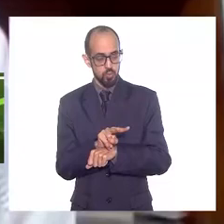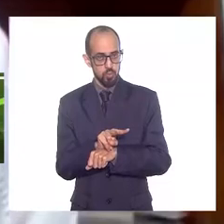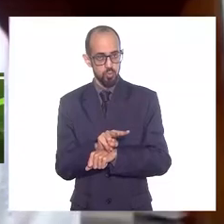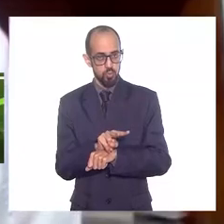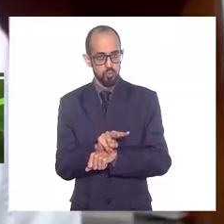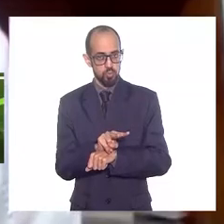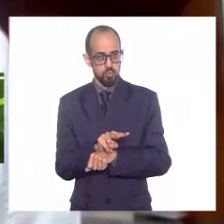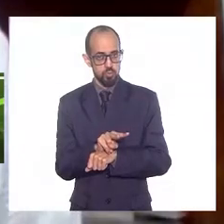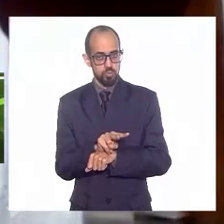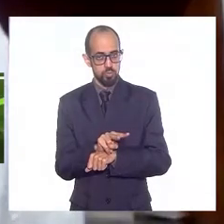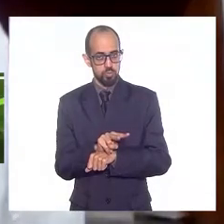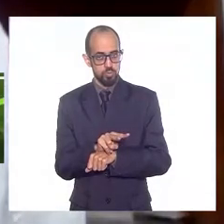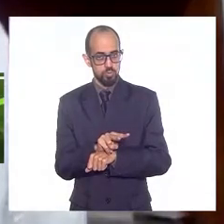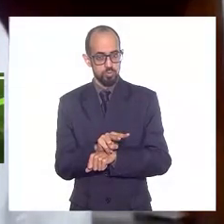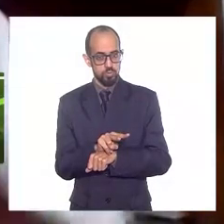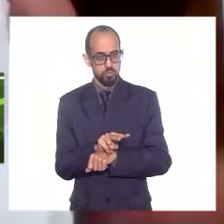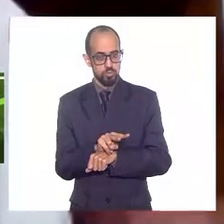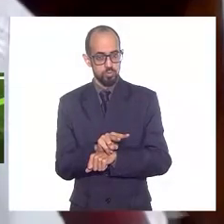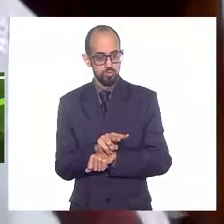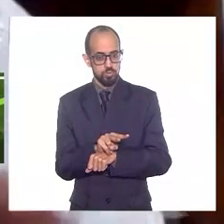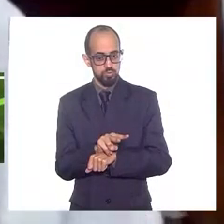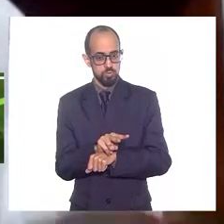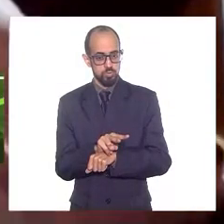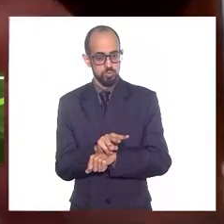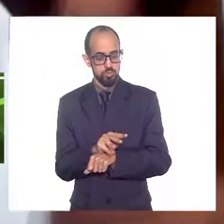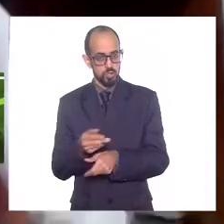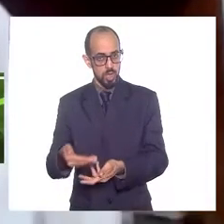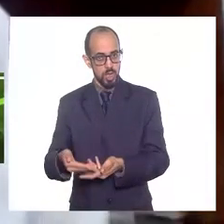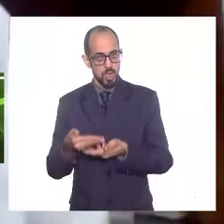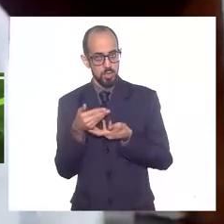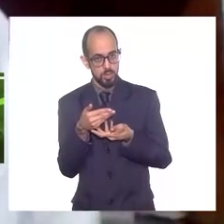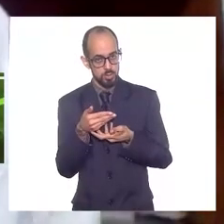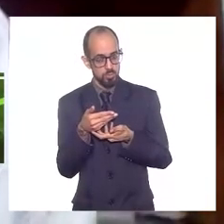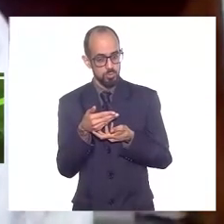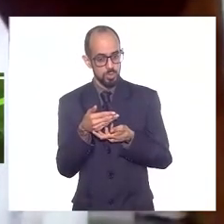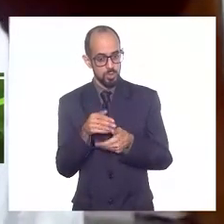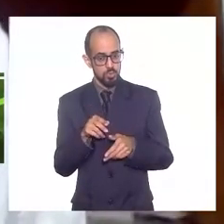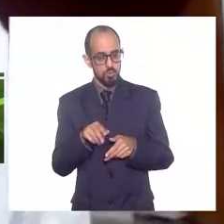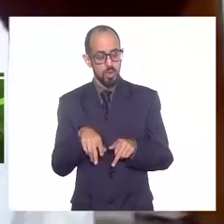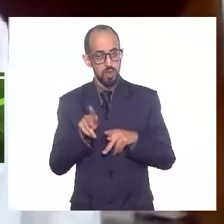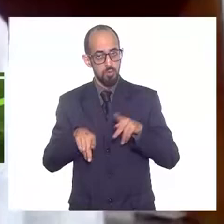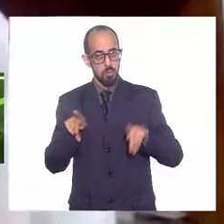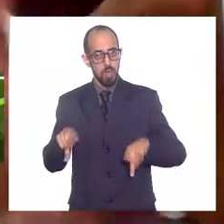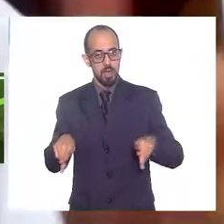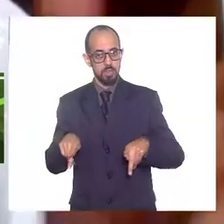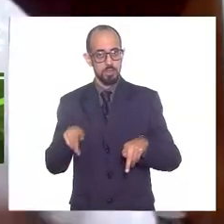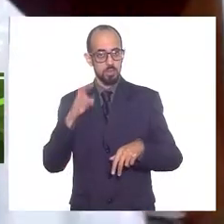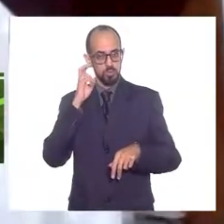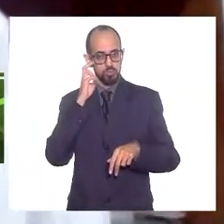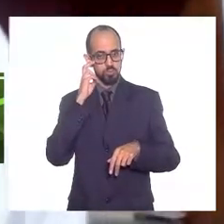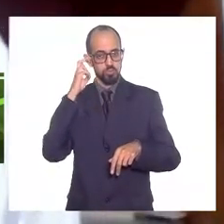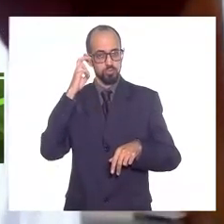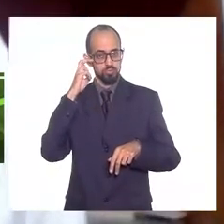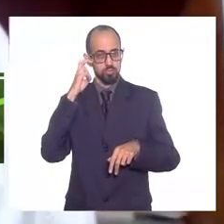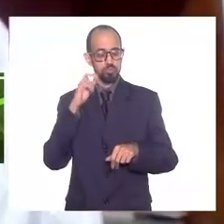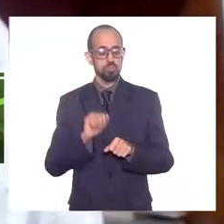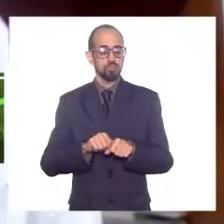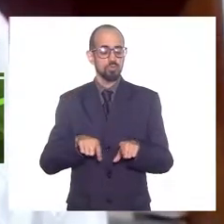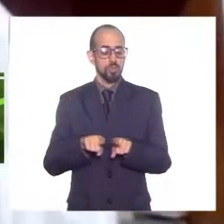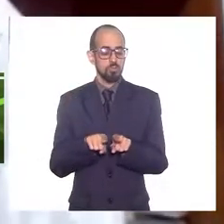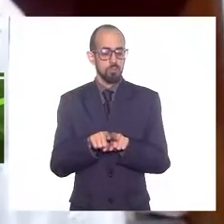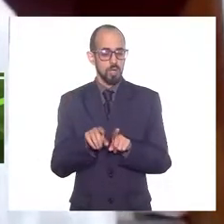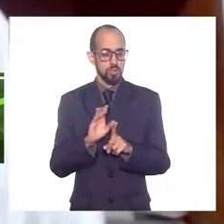de dieta tende E aí a aos povos tradicionais de Matriz africanas e as